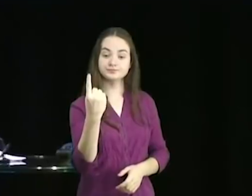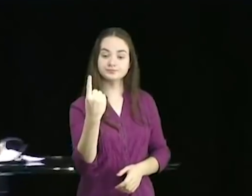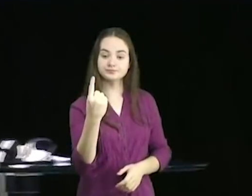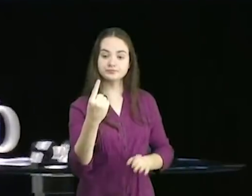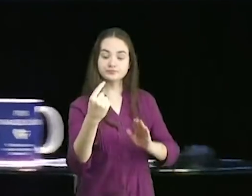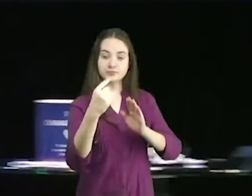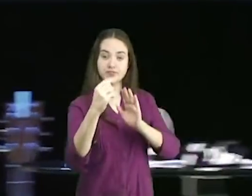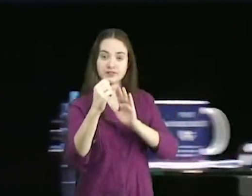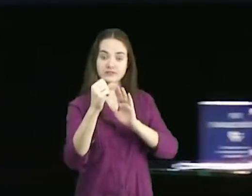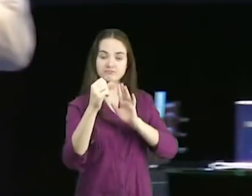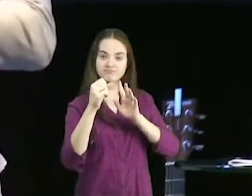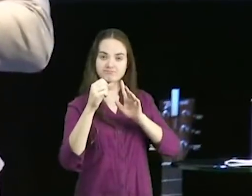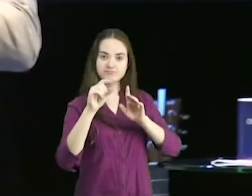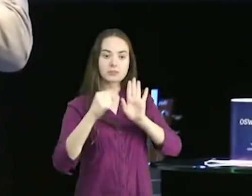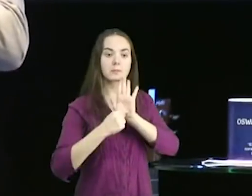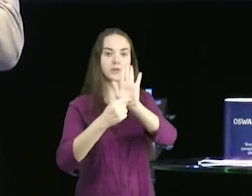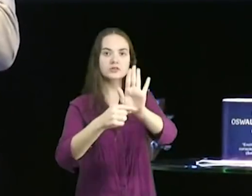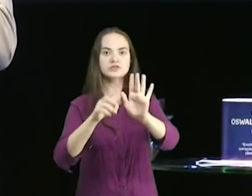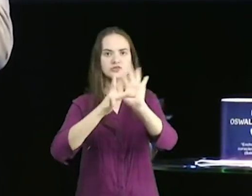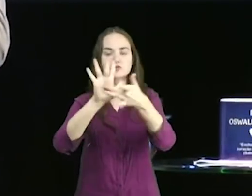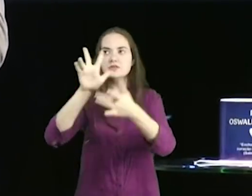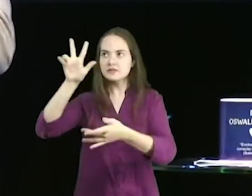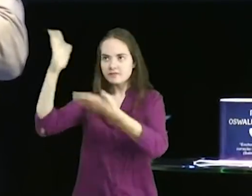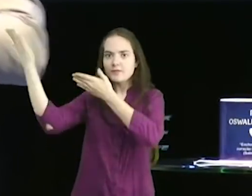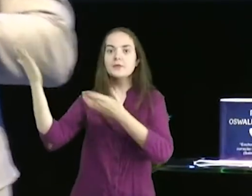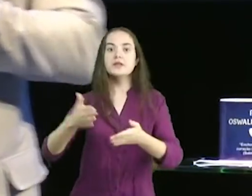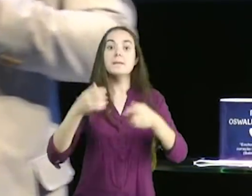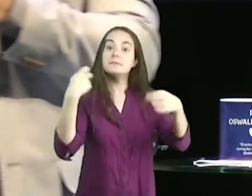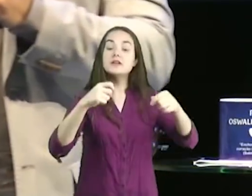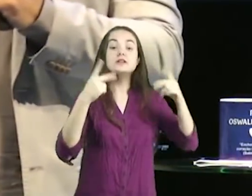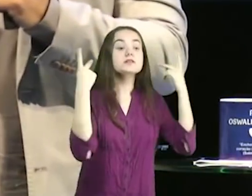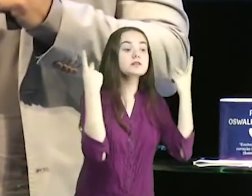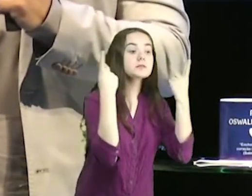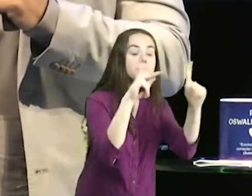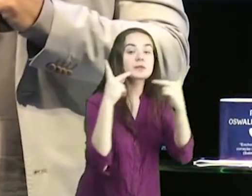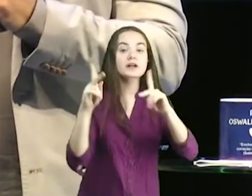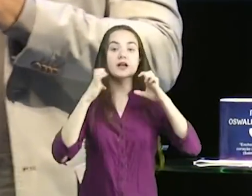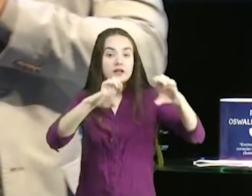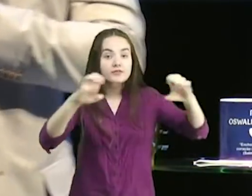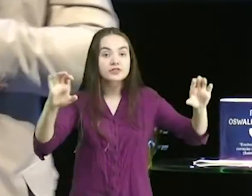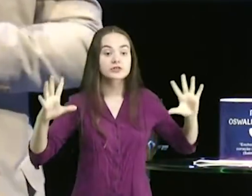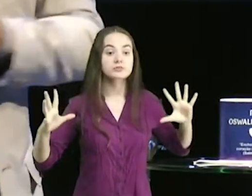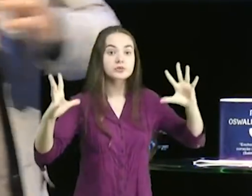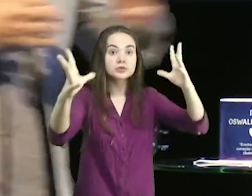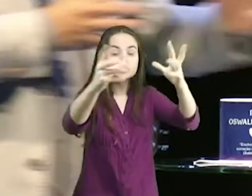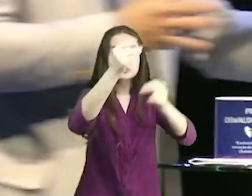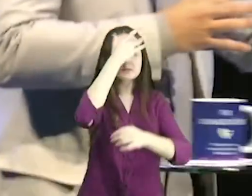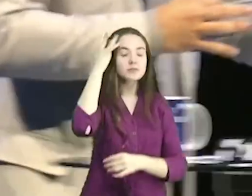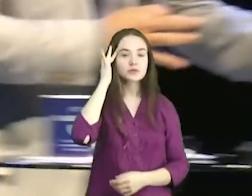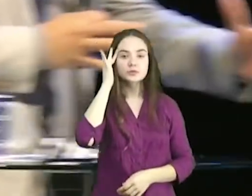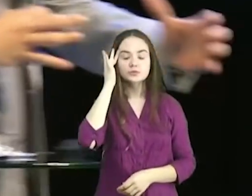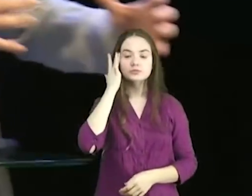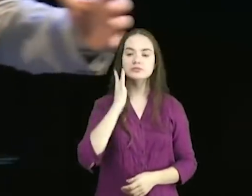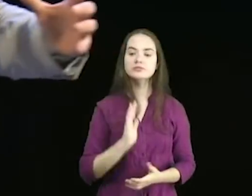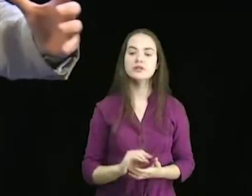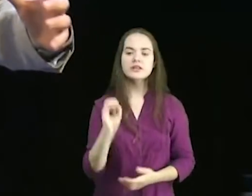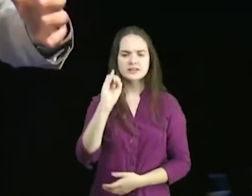criatura. Esse é um dos pilares. Então, se você começa a pensar pequenininho, Você vai pensar só naquele